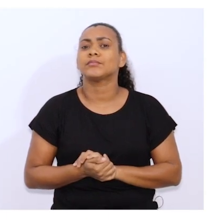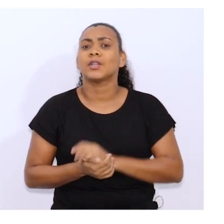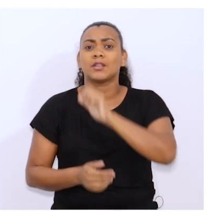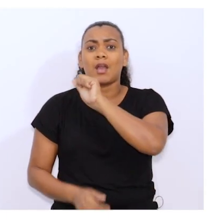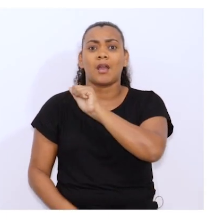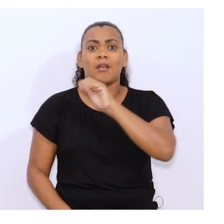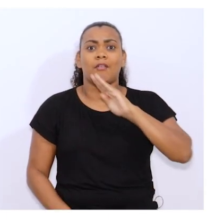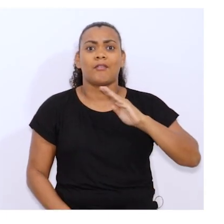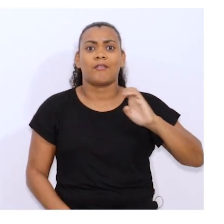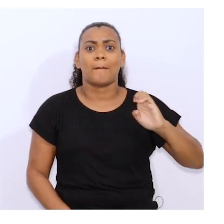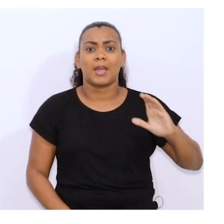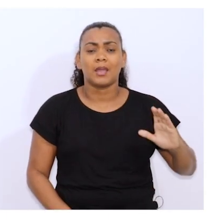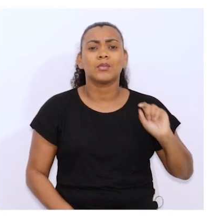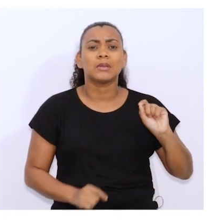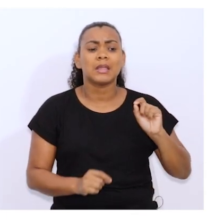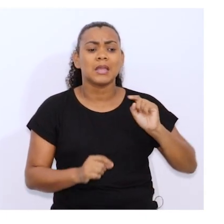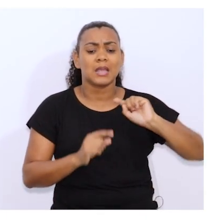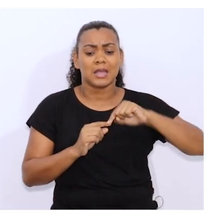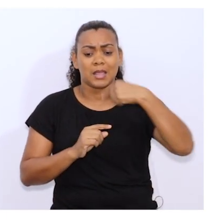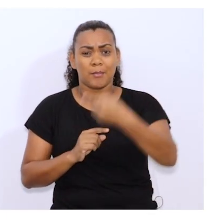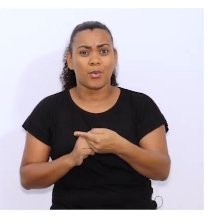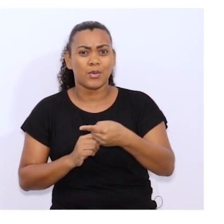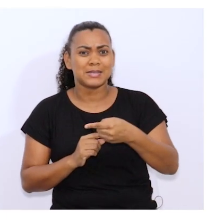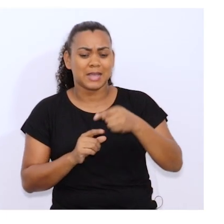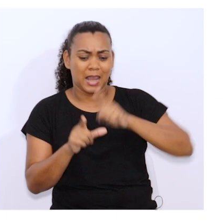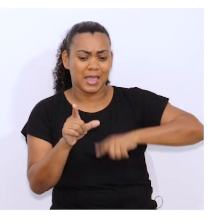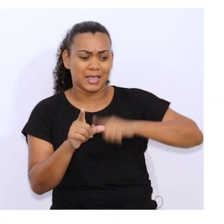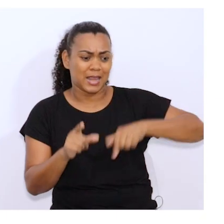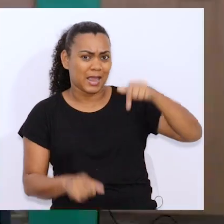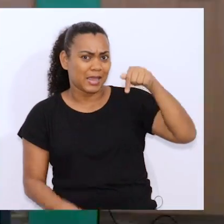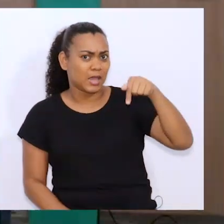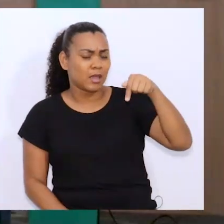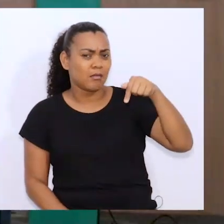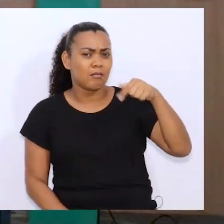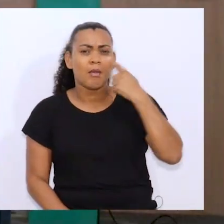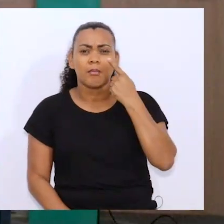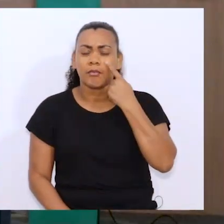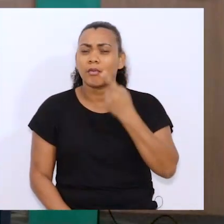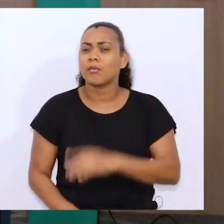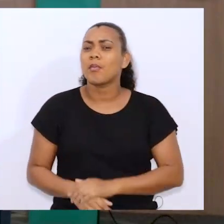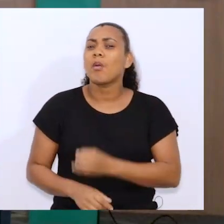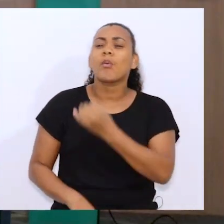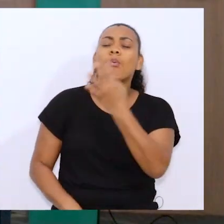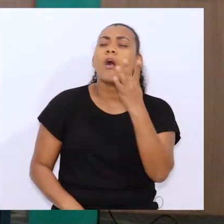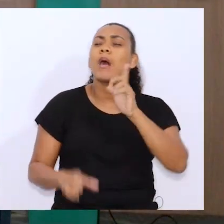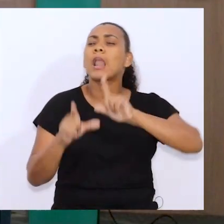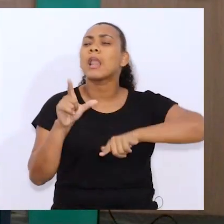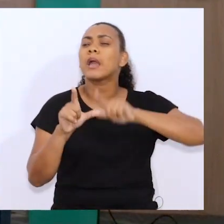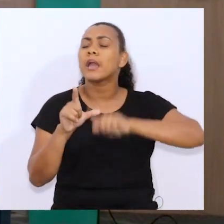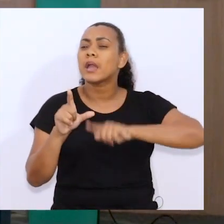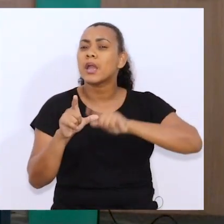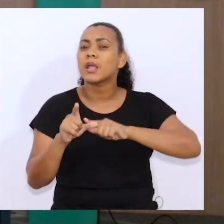alfabeto depois da letra Q. Vamos ver qual a letra